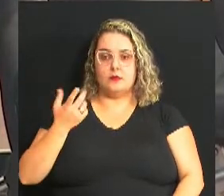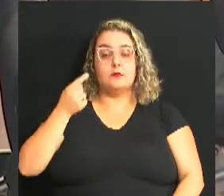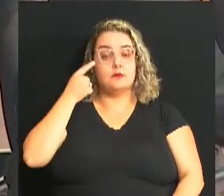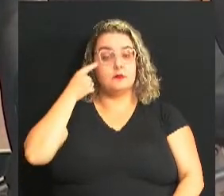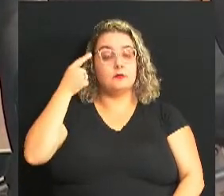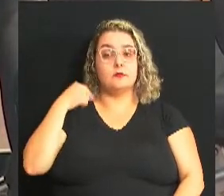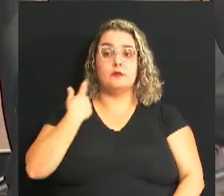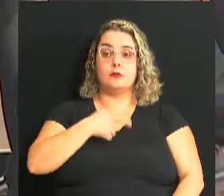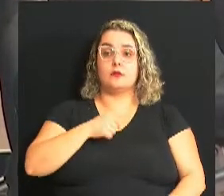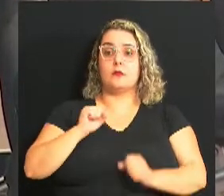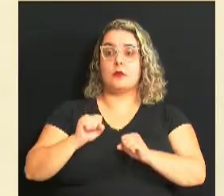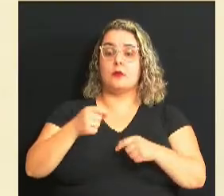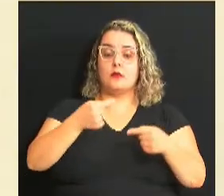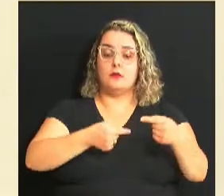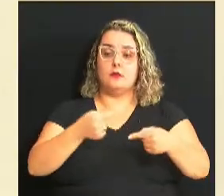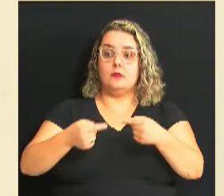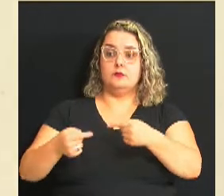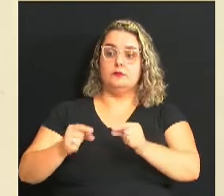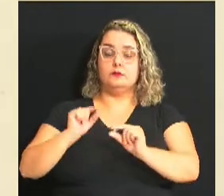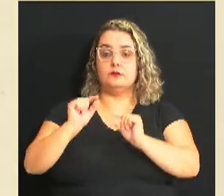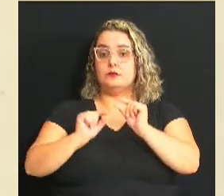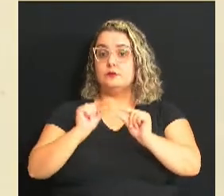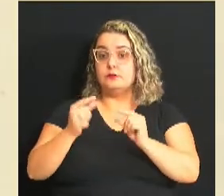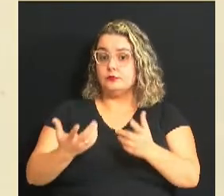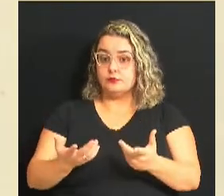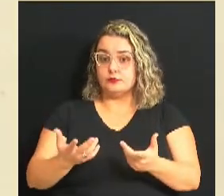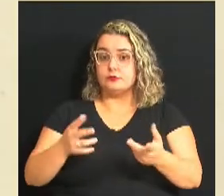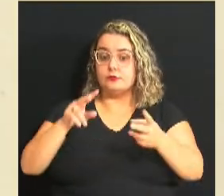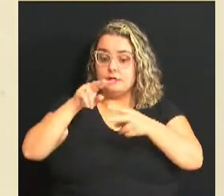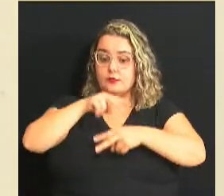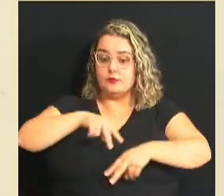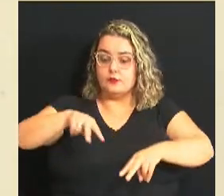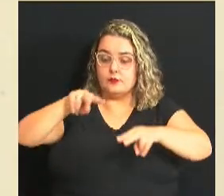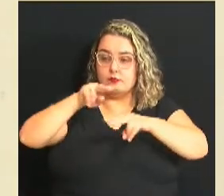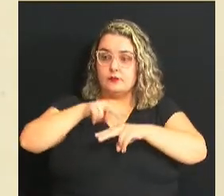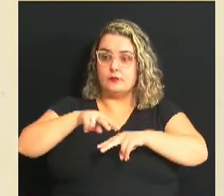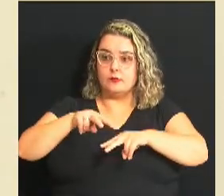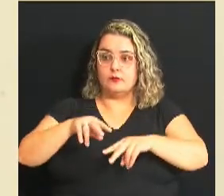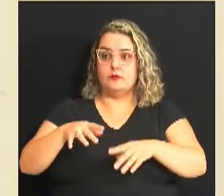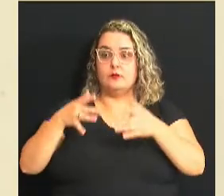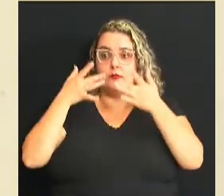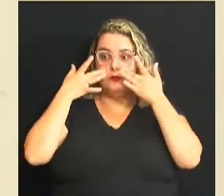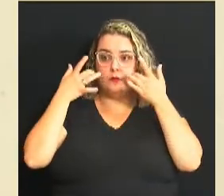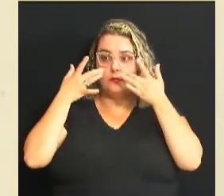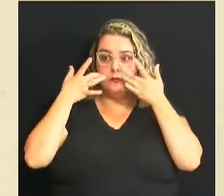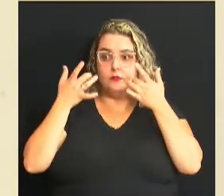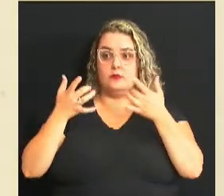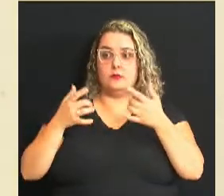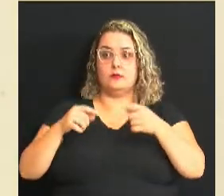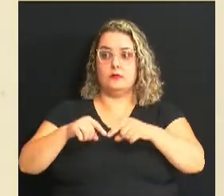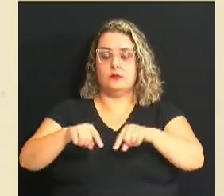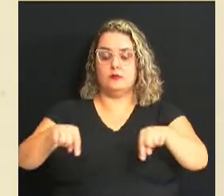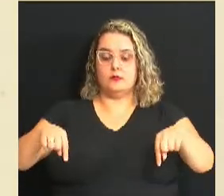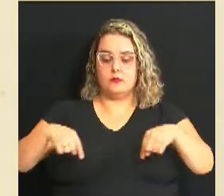aqui debater um pouco esse olhar para os teatros, aqui as salas de teatro